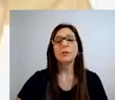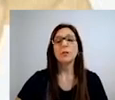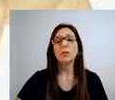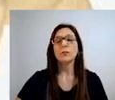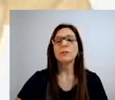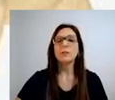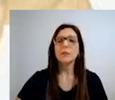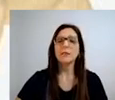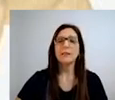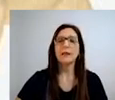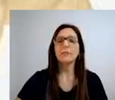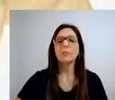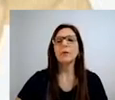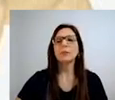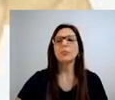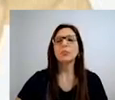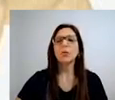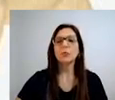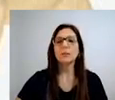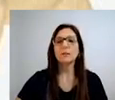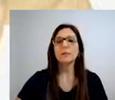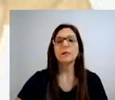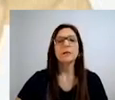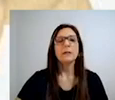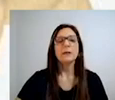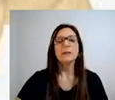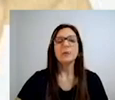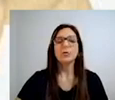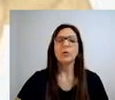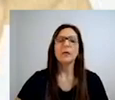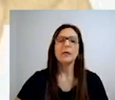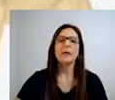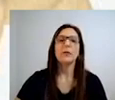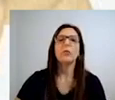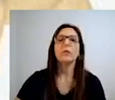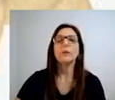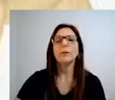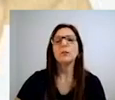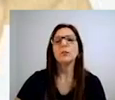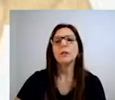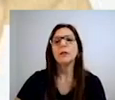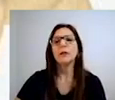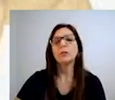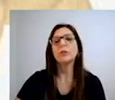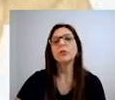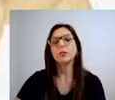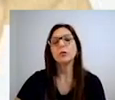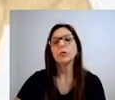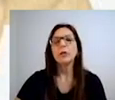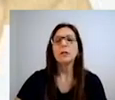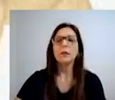em órgãos especiais chamados gônadas. Na espécie humana, a gônada masculina é o